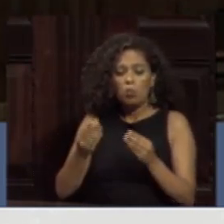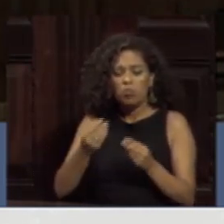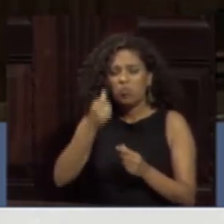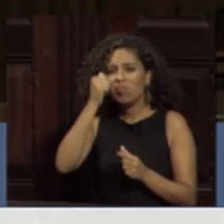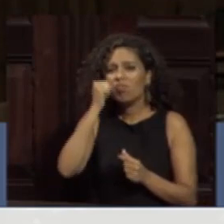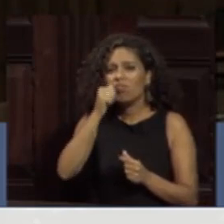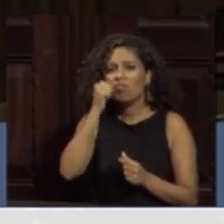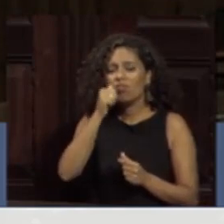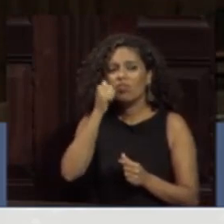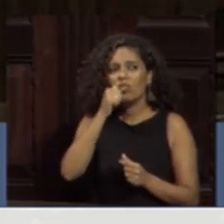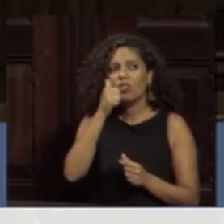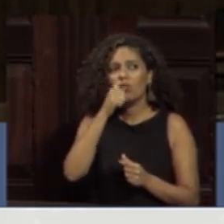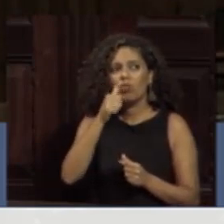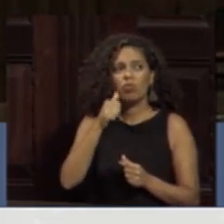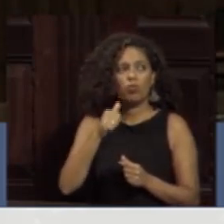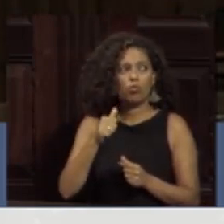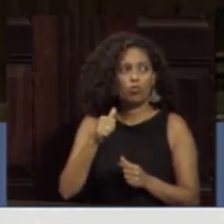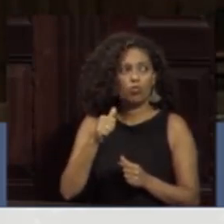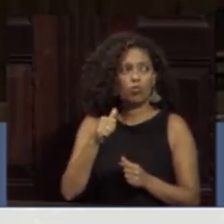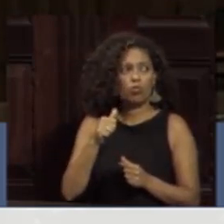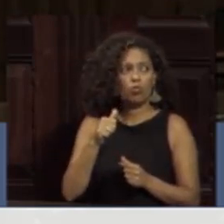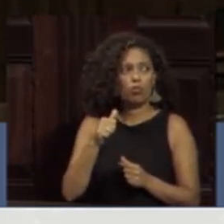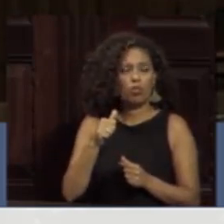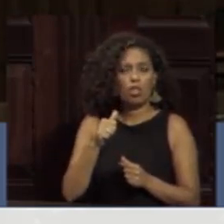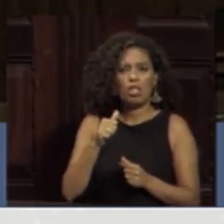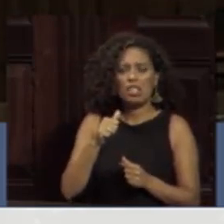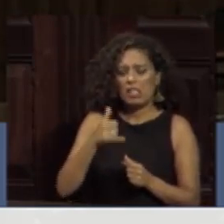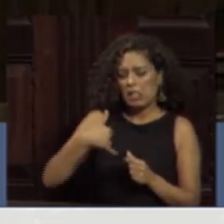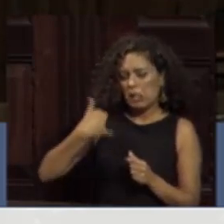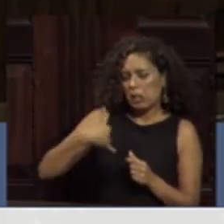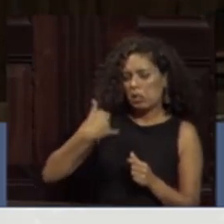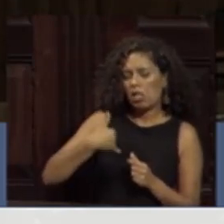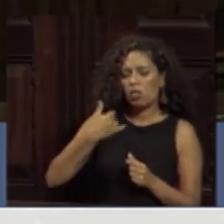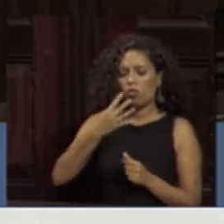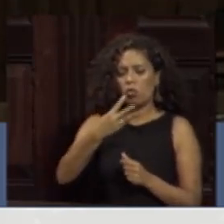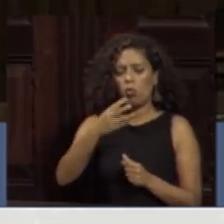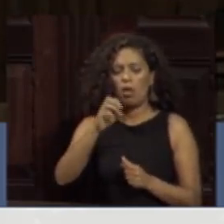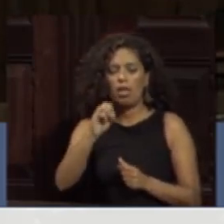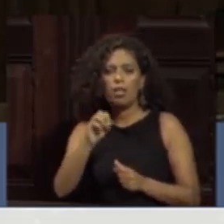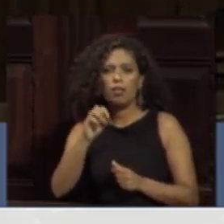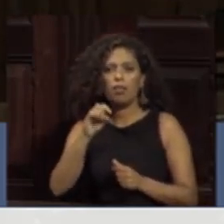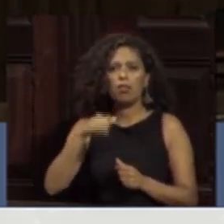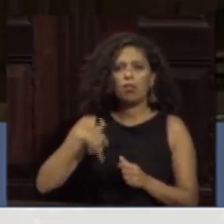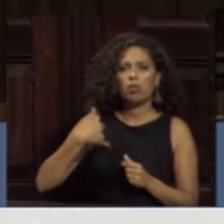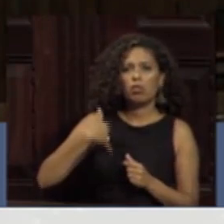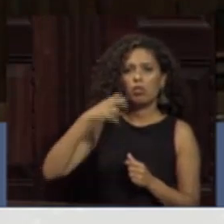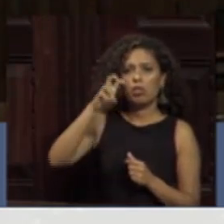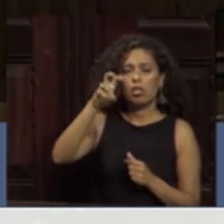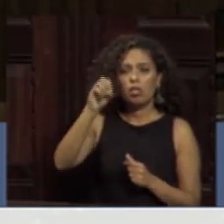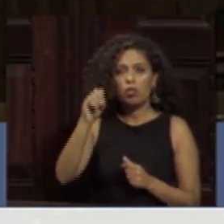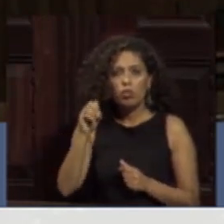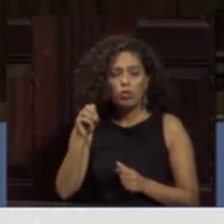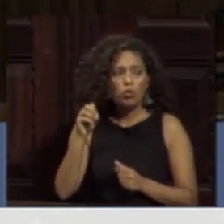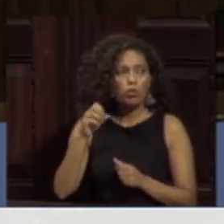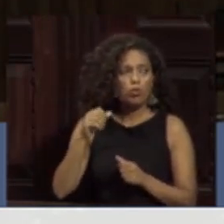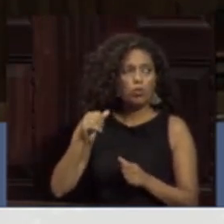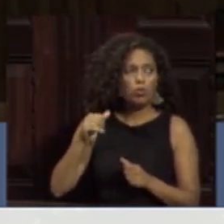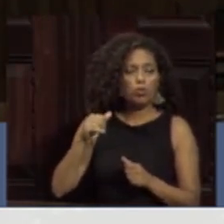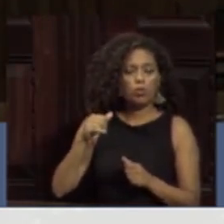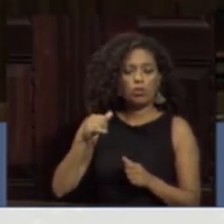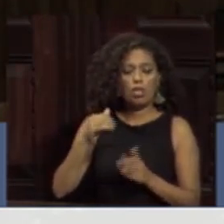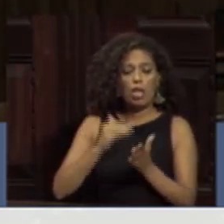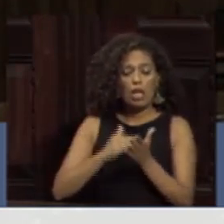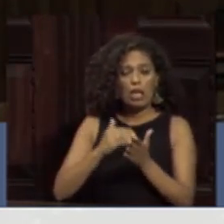grande parte dessas mulheres estão na faixa de 40 a 50 anos, em plena